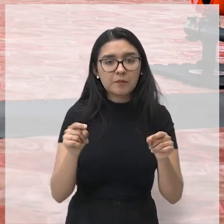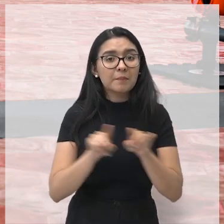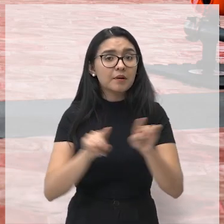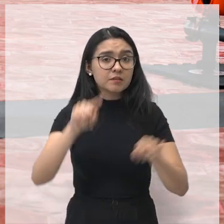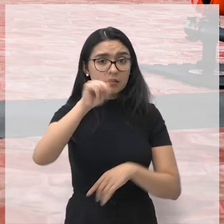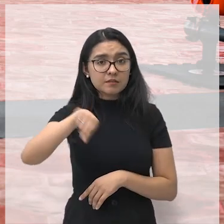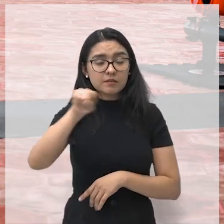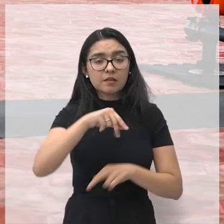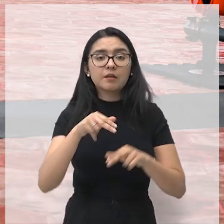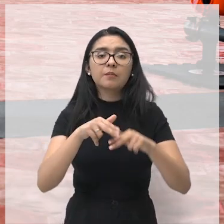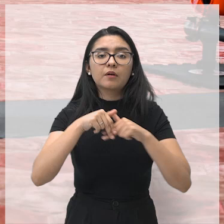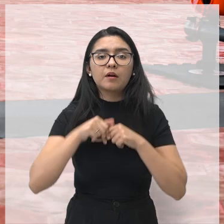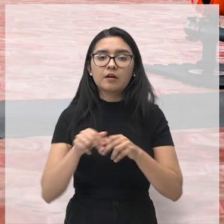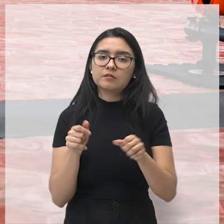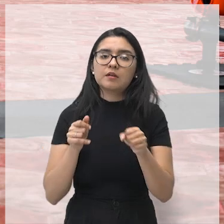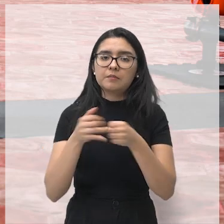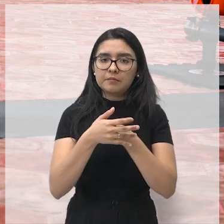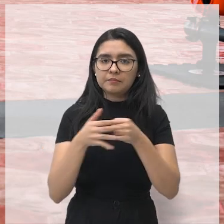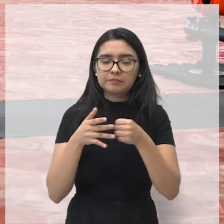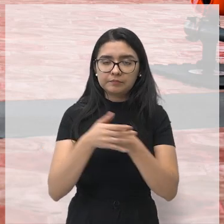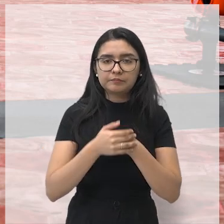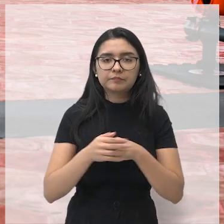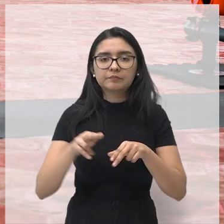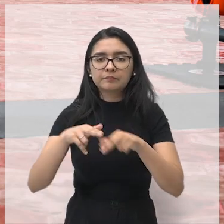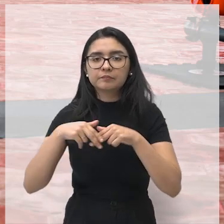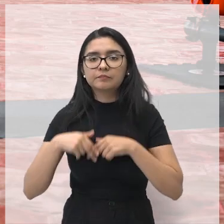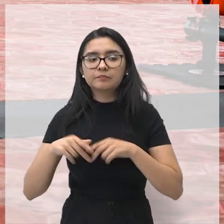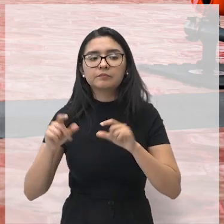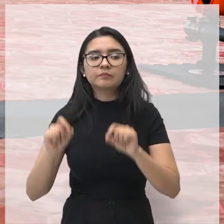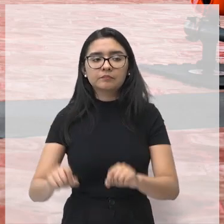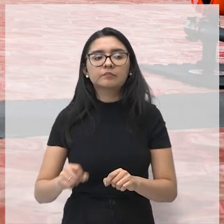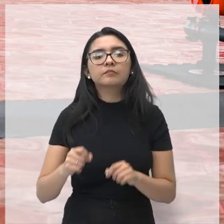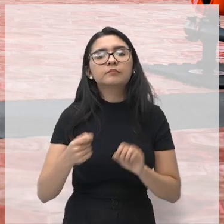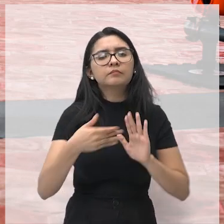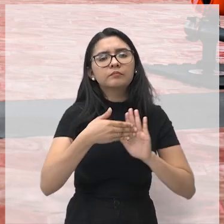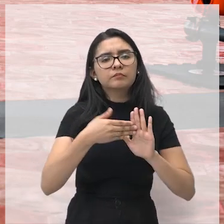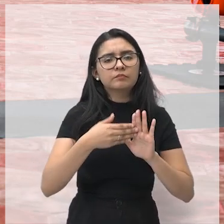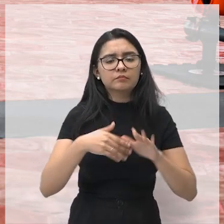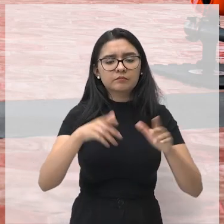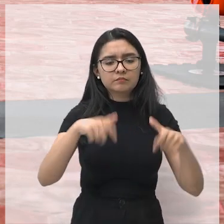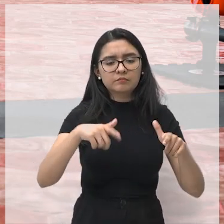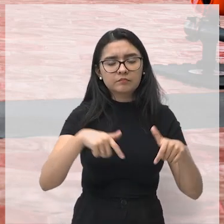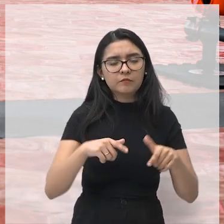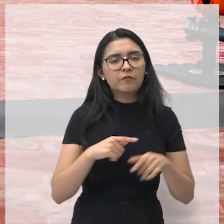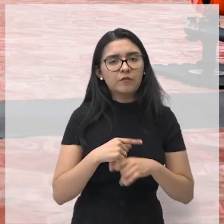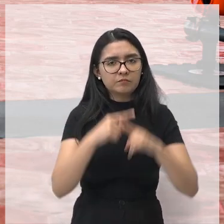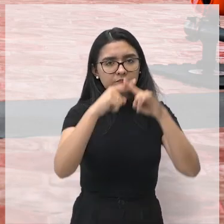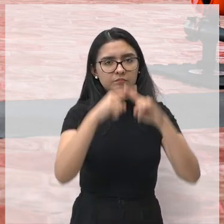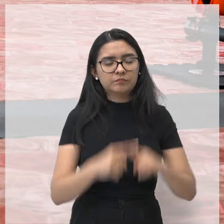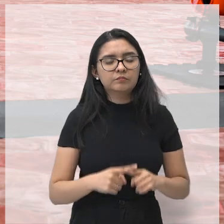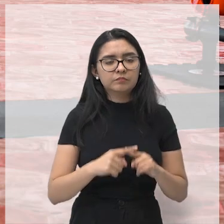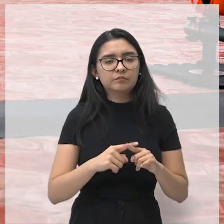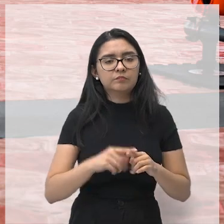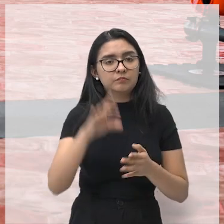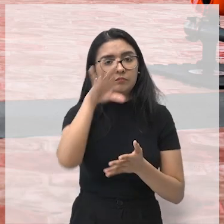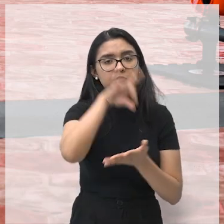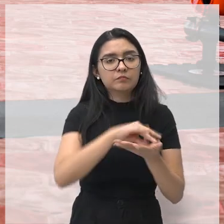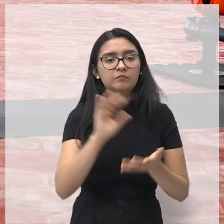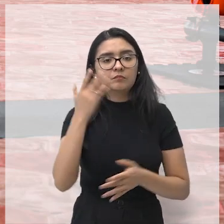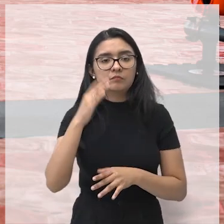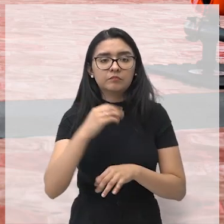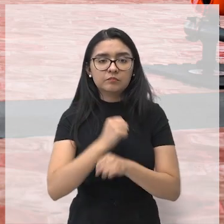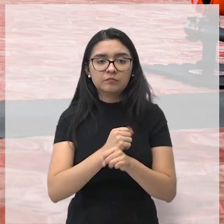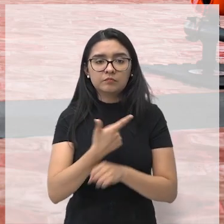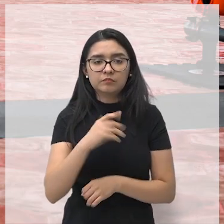pandemia. Isso porque a cidade propõe ali alguns atrativos, né? Ela já foi sede da primeira competição oficial de parkour que aconteceu